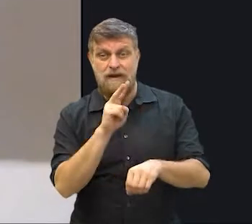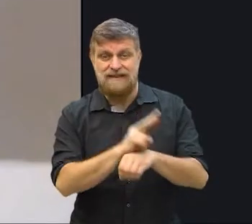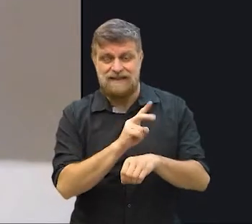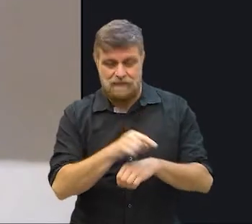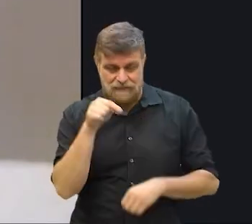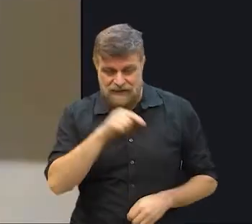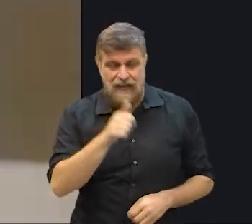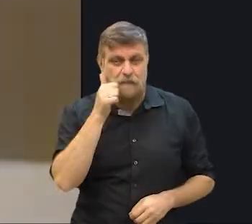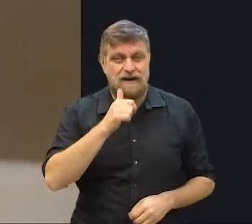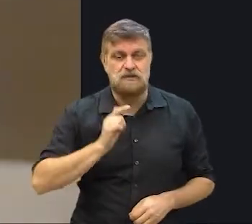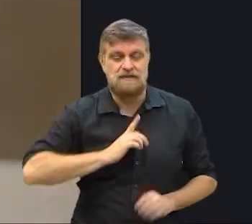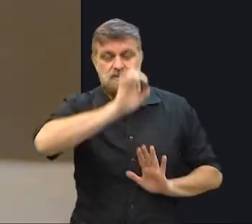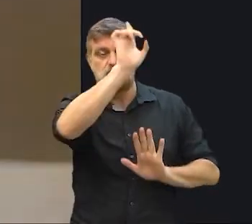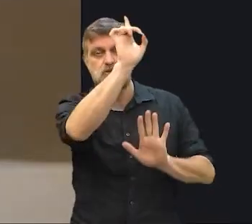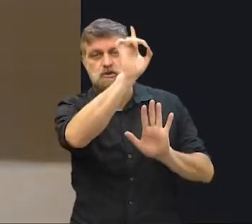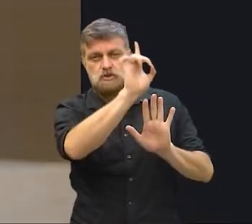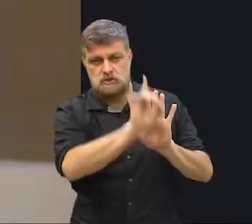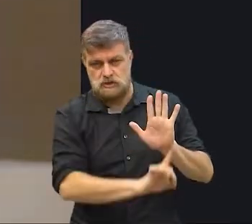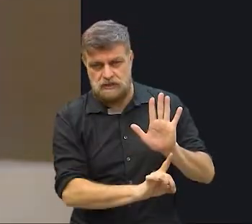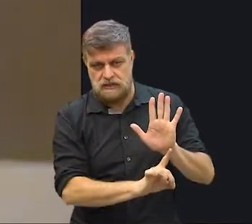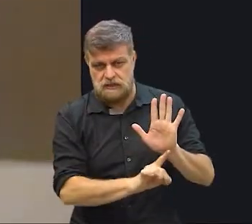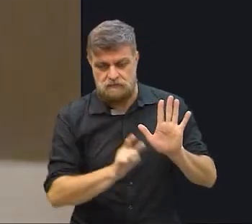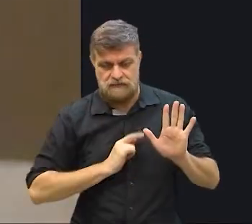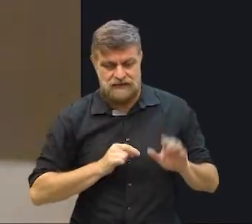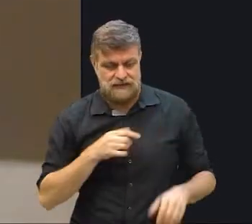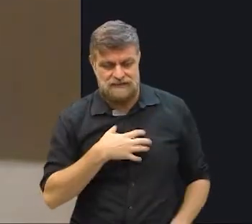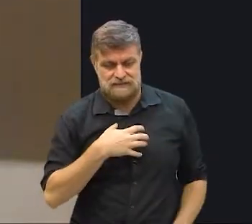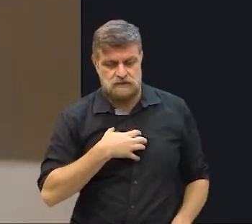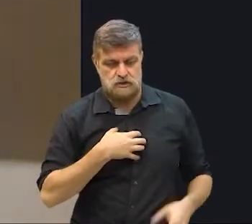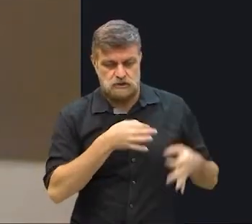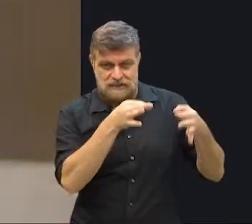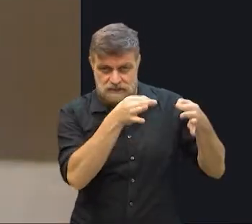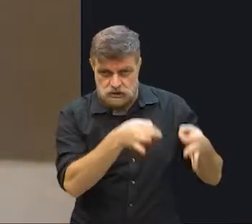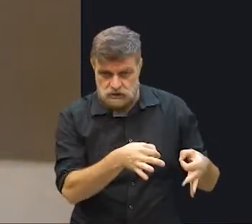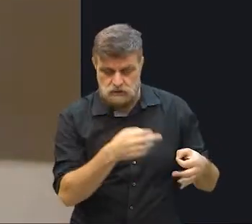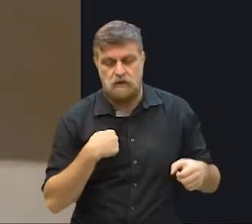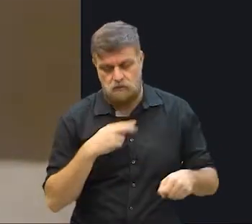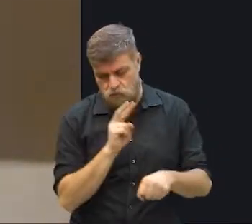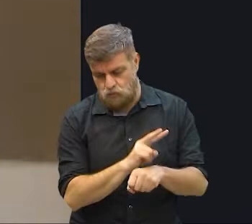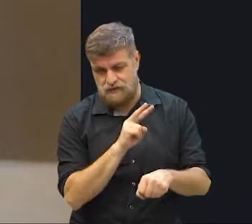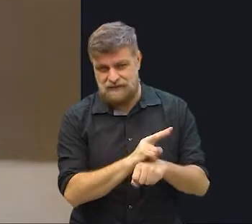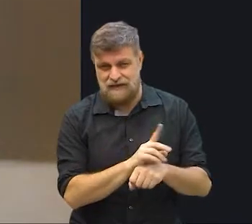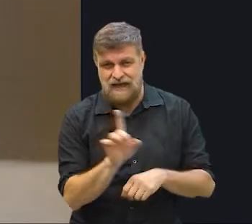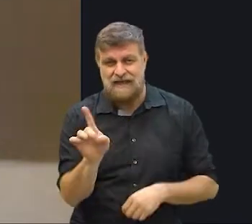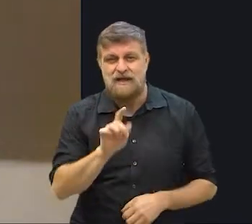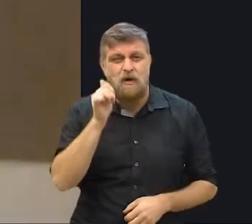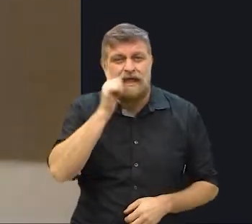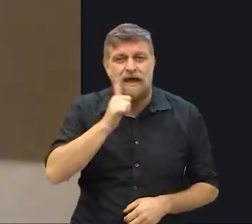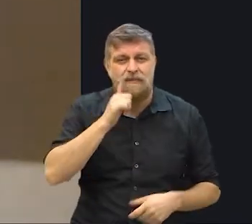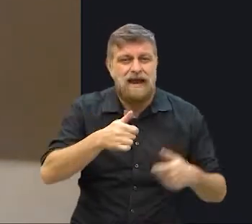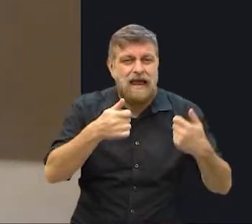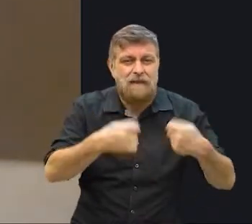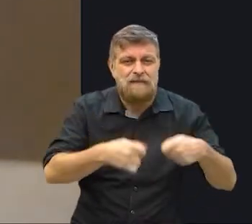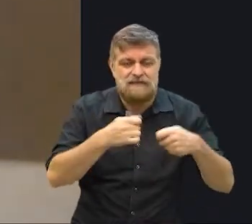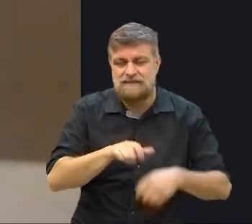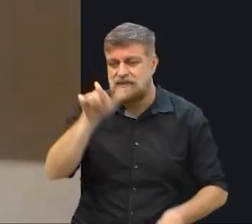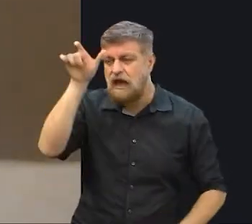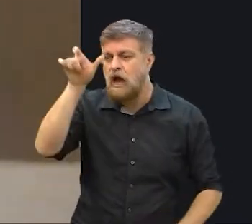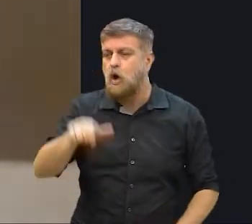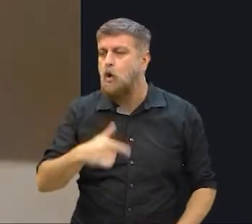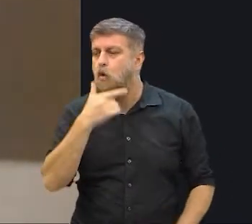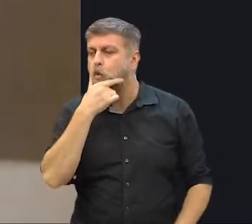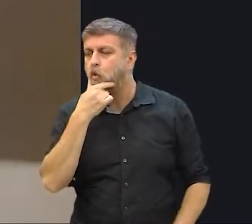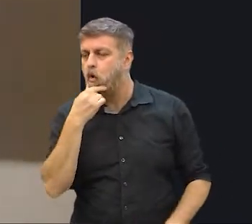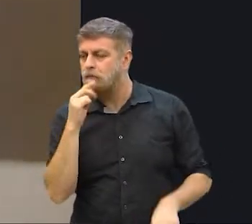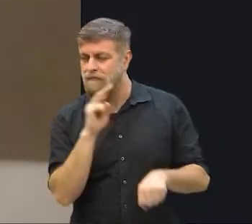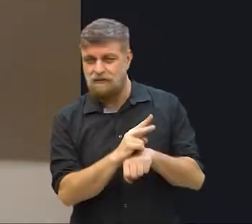protetor dos direitos das pessoas, protetor da dignidade, Protetor, não que a mulher precise